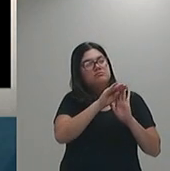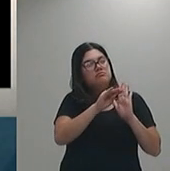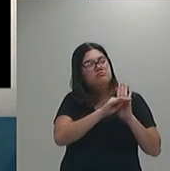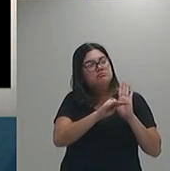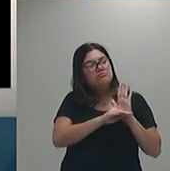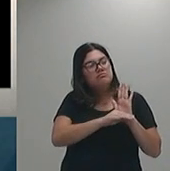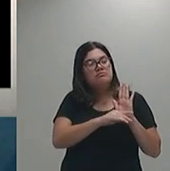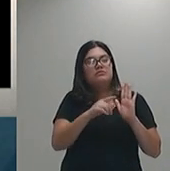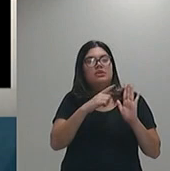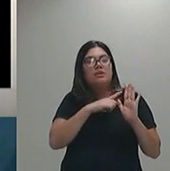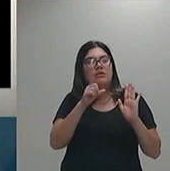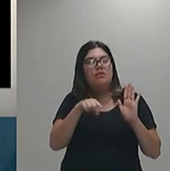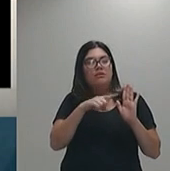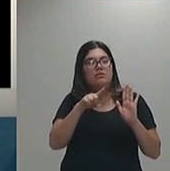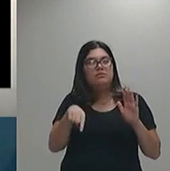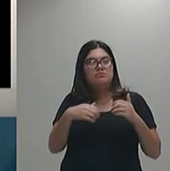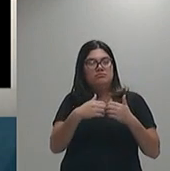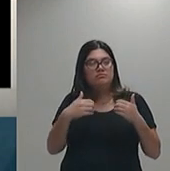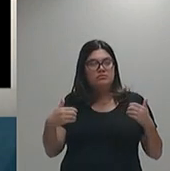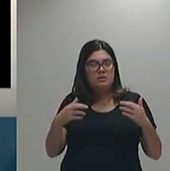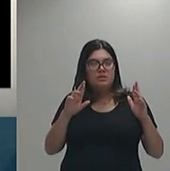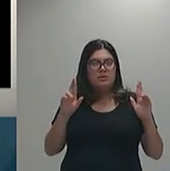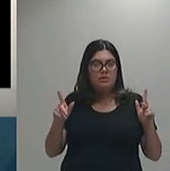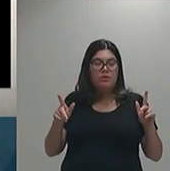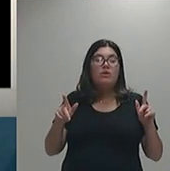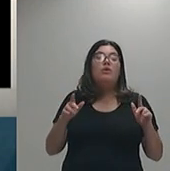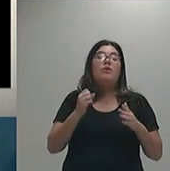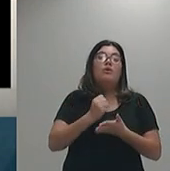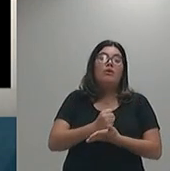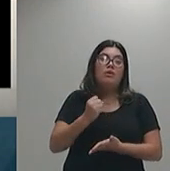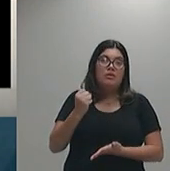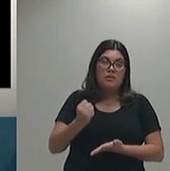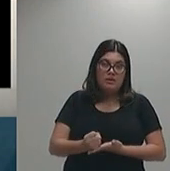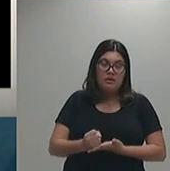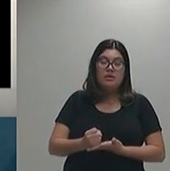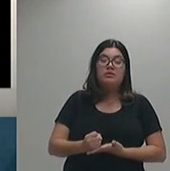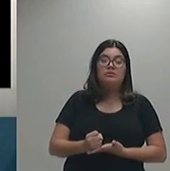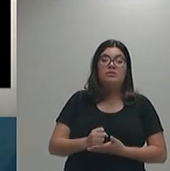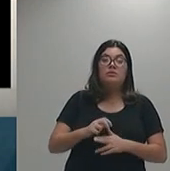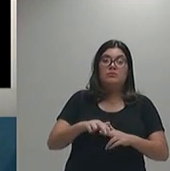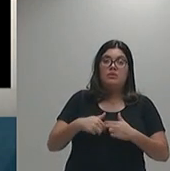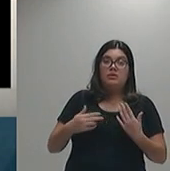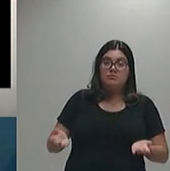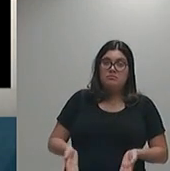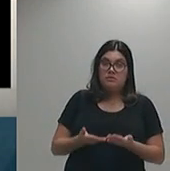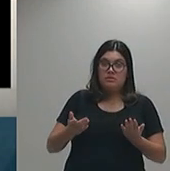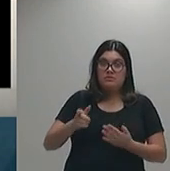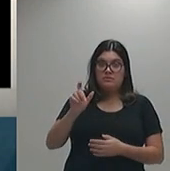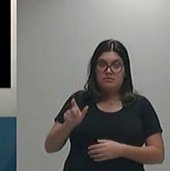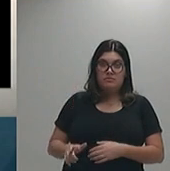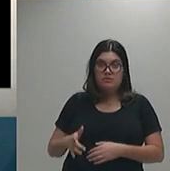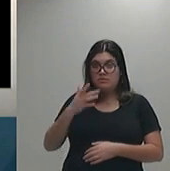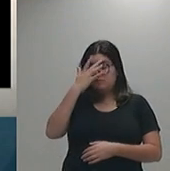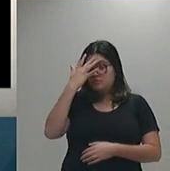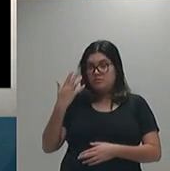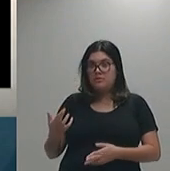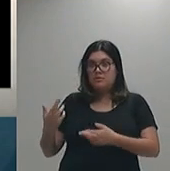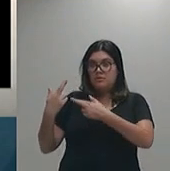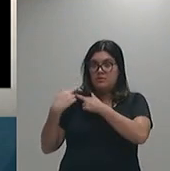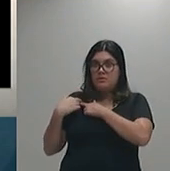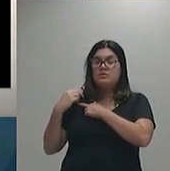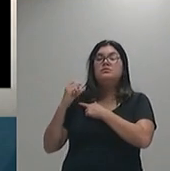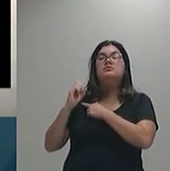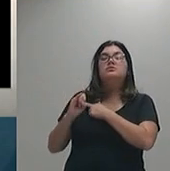dos contratos por iniciativa do do operador desde que sejam respeitadas as